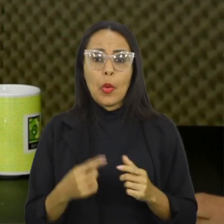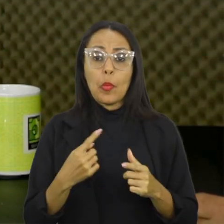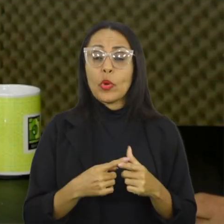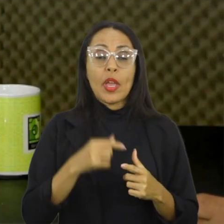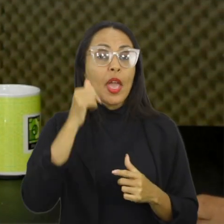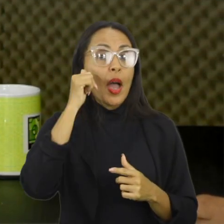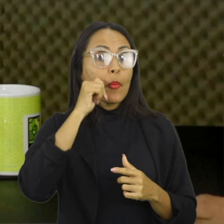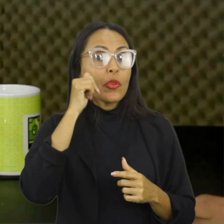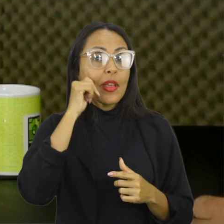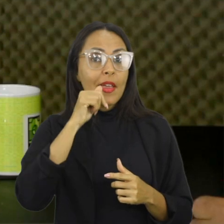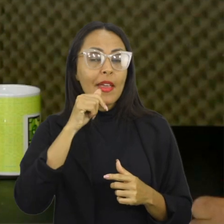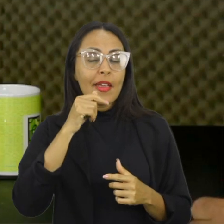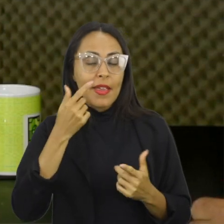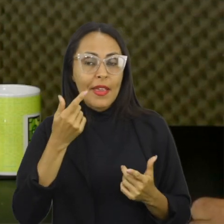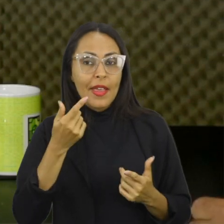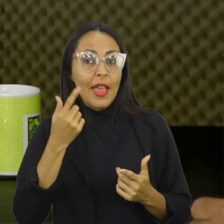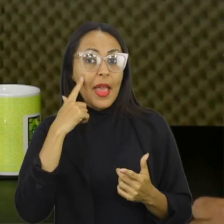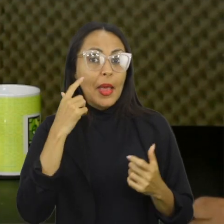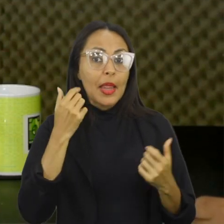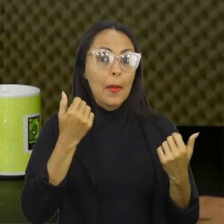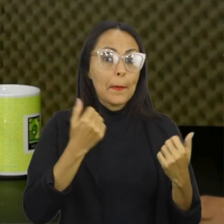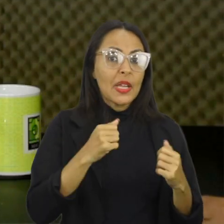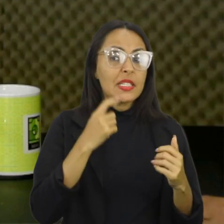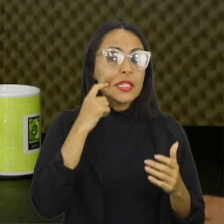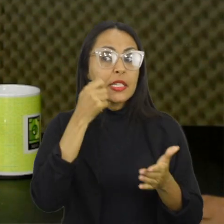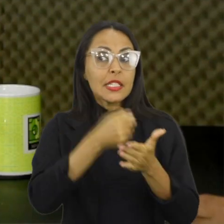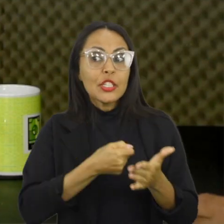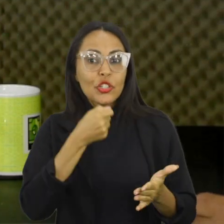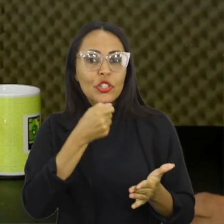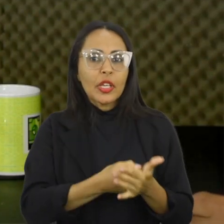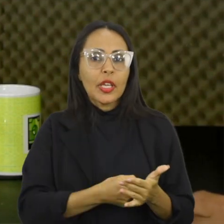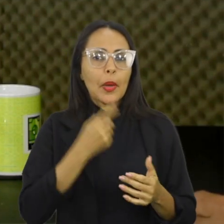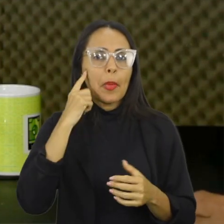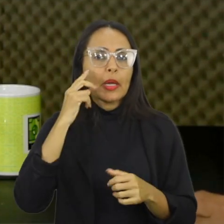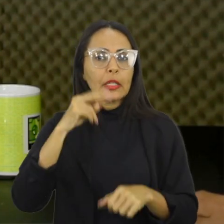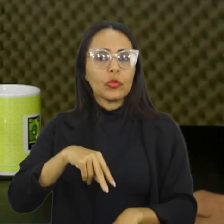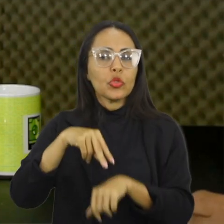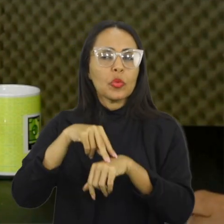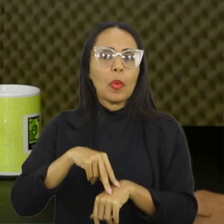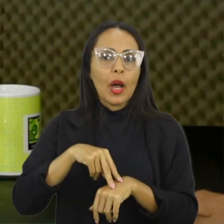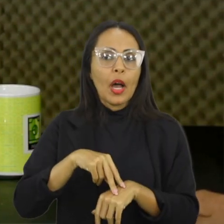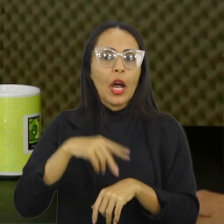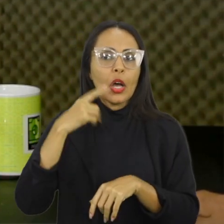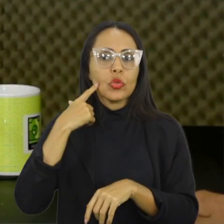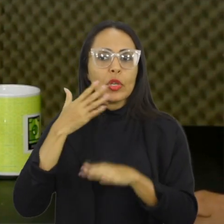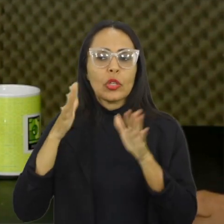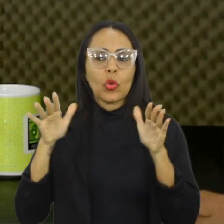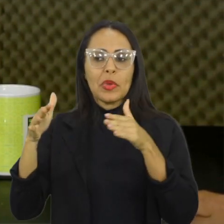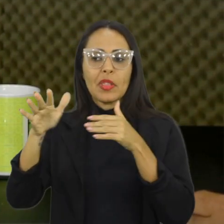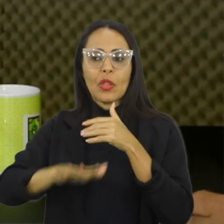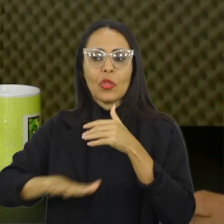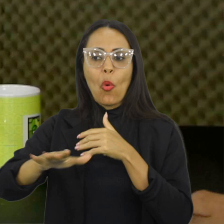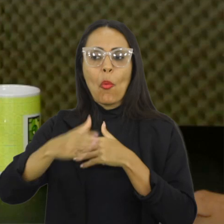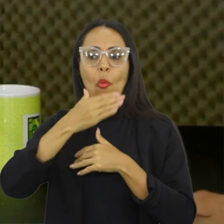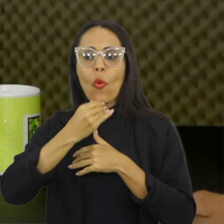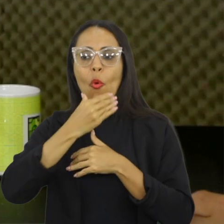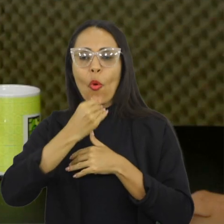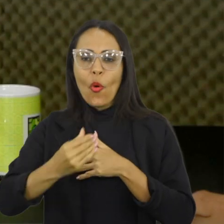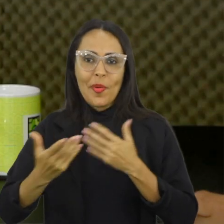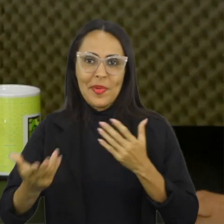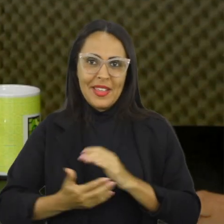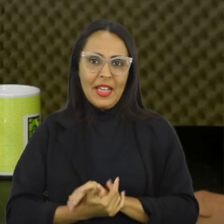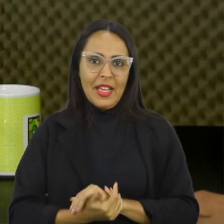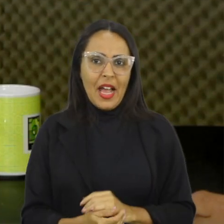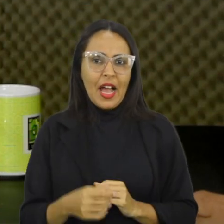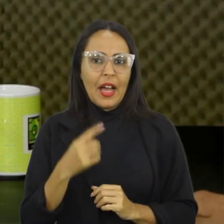que a mulher, por que ela precisa insistir para estar naquele espaço que é dominado por homens? Por que ela não pode...